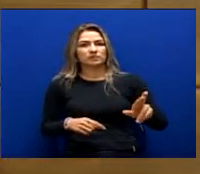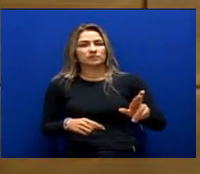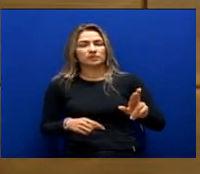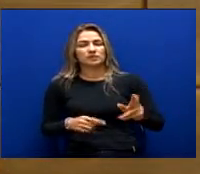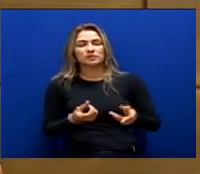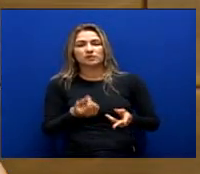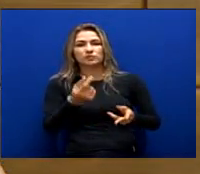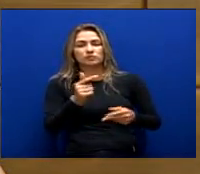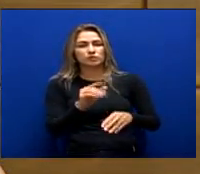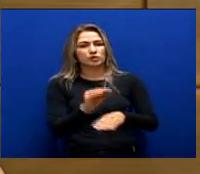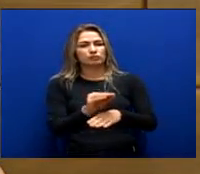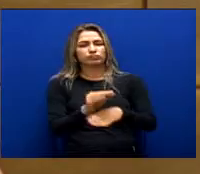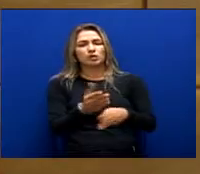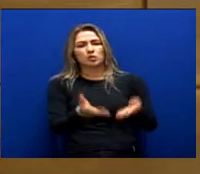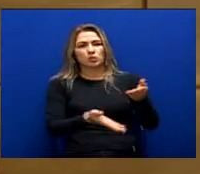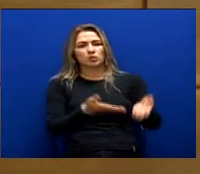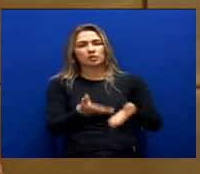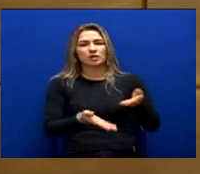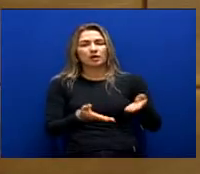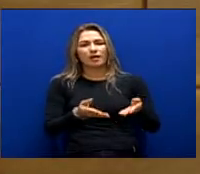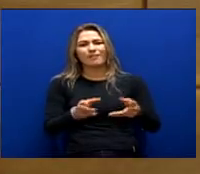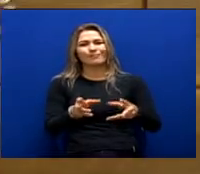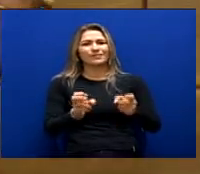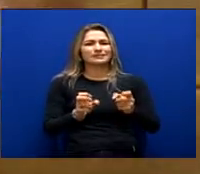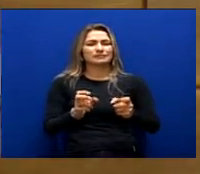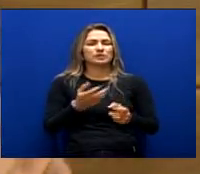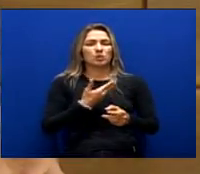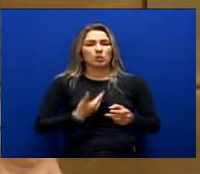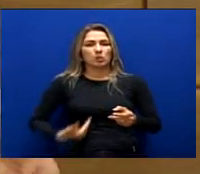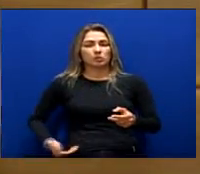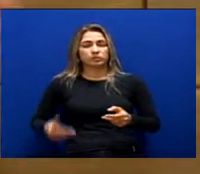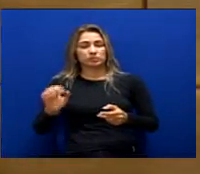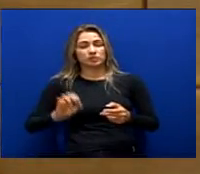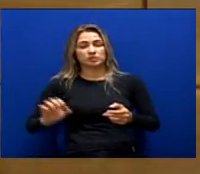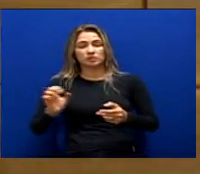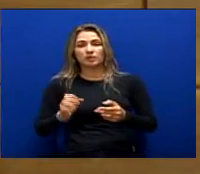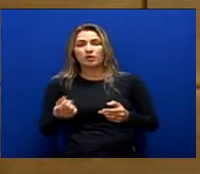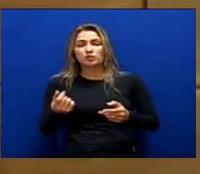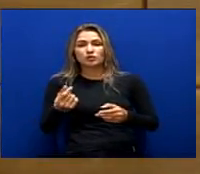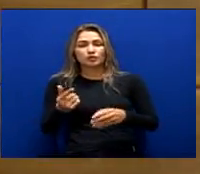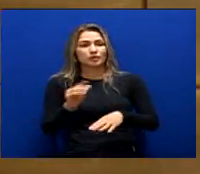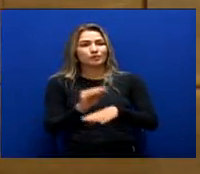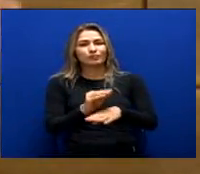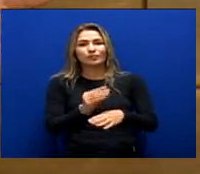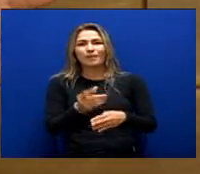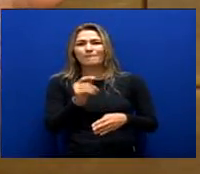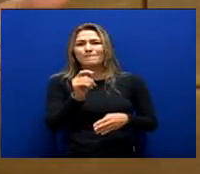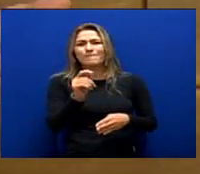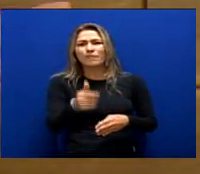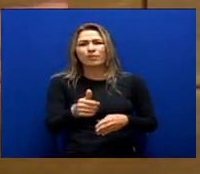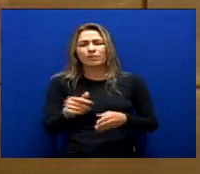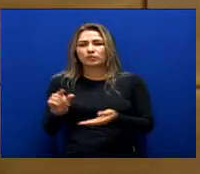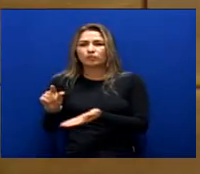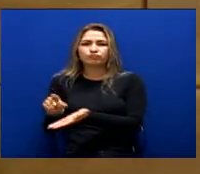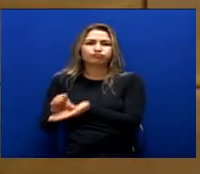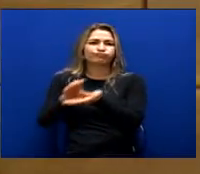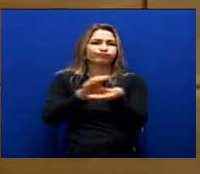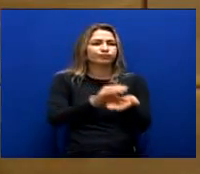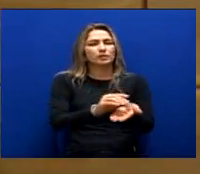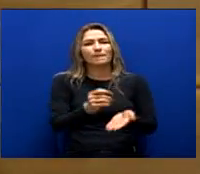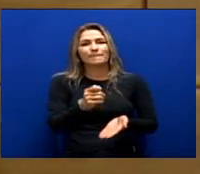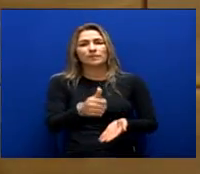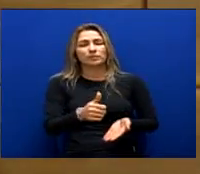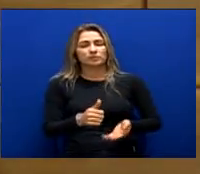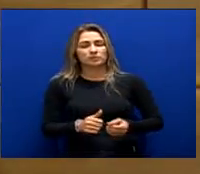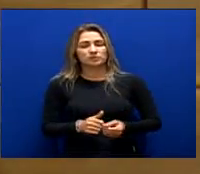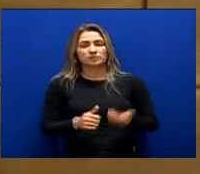era muito pequena então obrigou se a prefeitura assumiu restantes foram para 180 de uma verba que